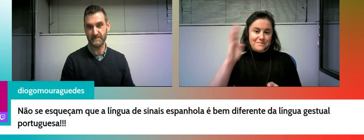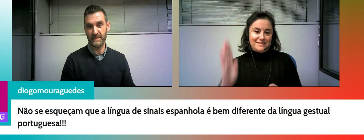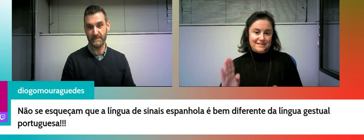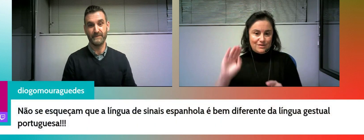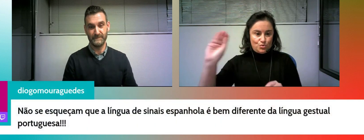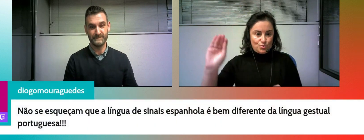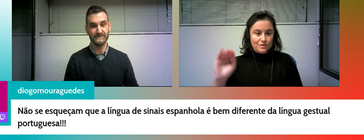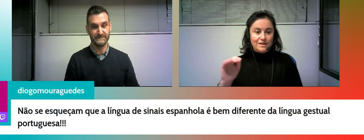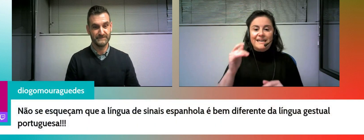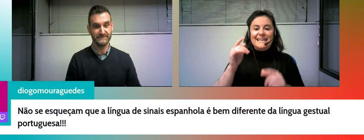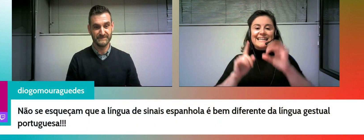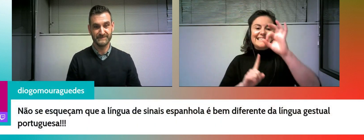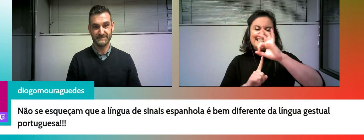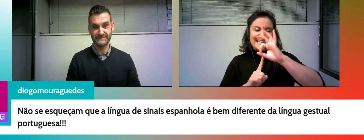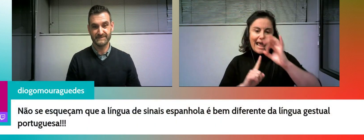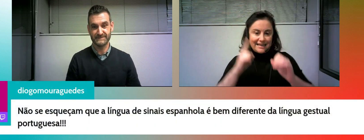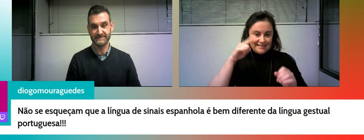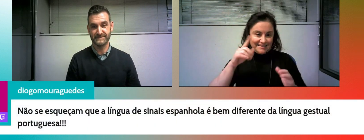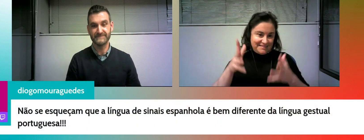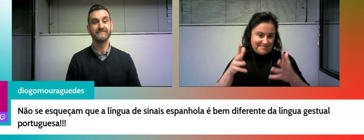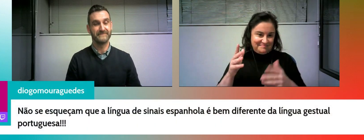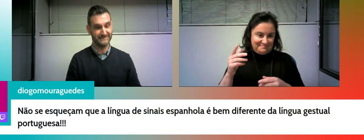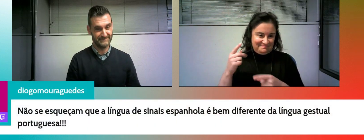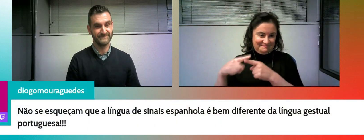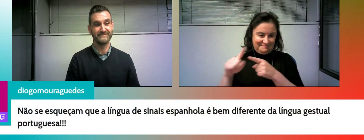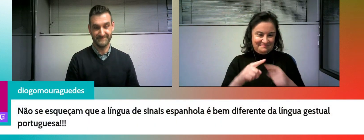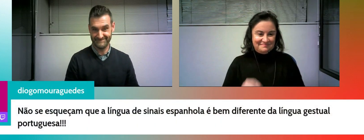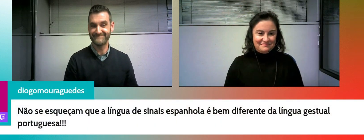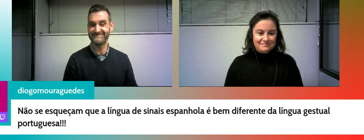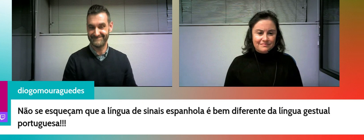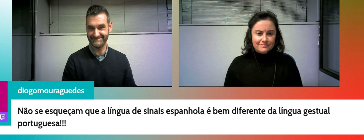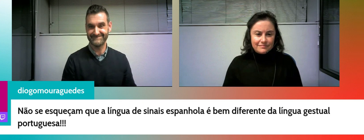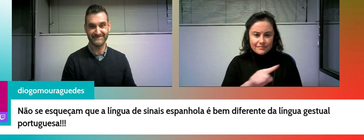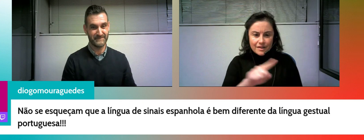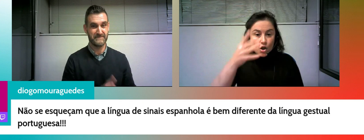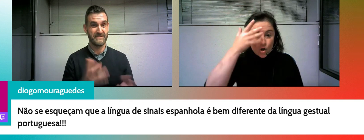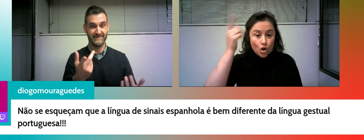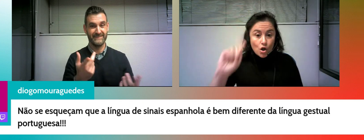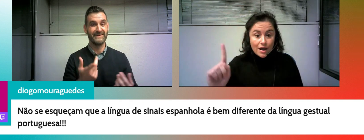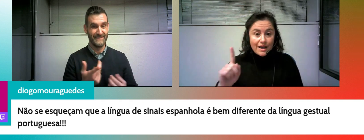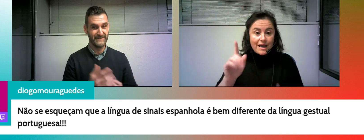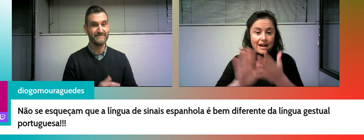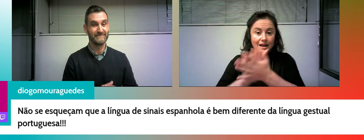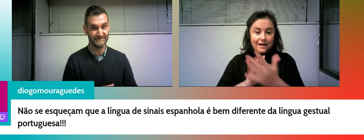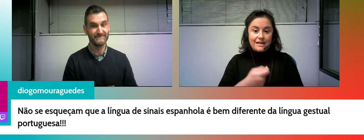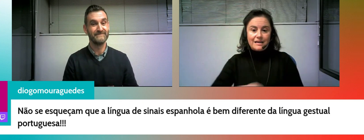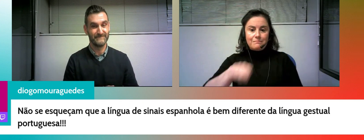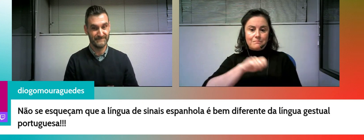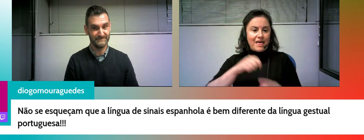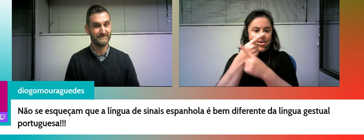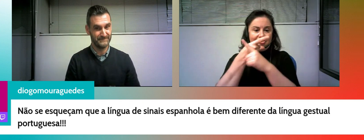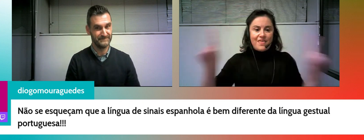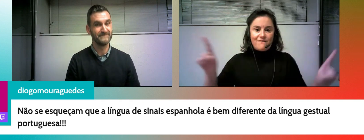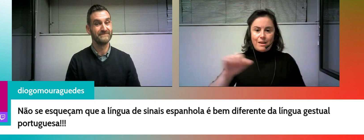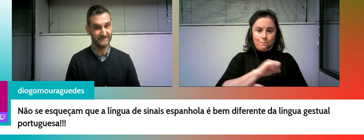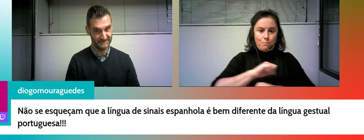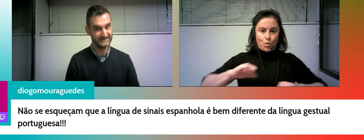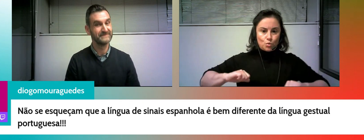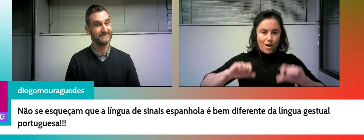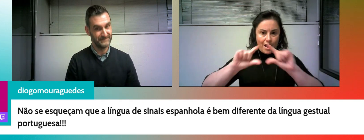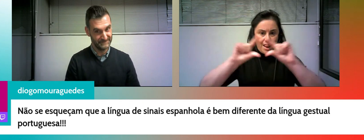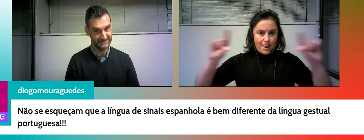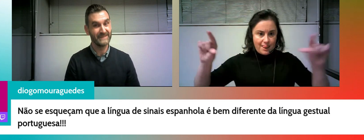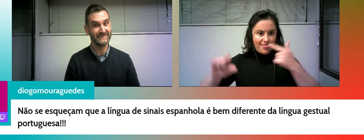sinais. Anda. Pois o... Non se esquezan que a lingua de sinais española a lingua de sinais e a lingua gestual.